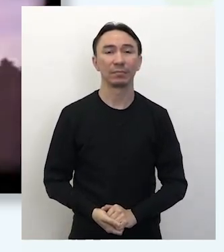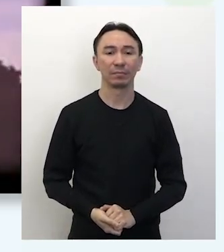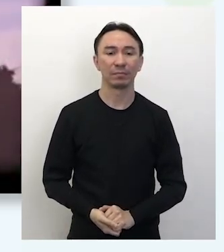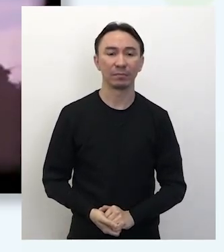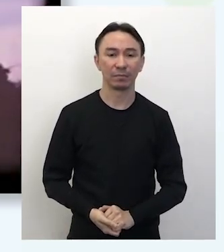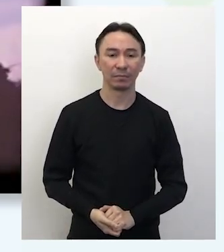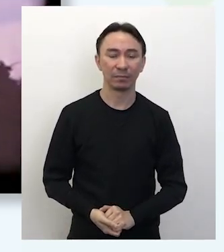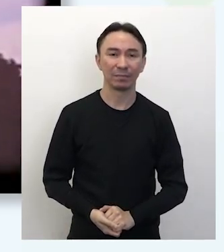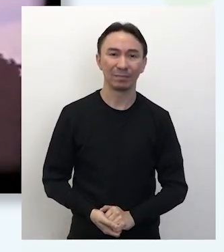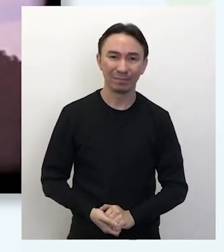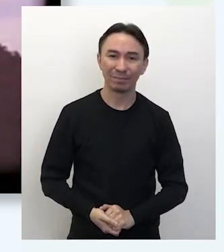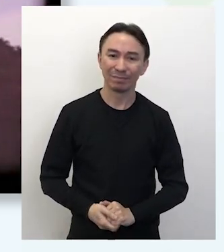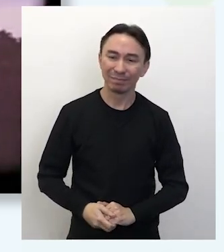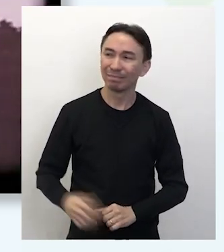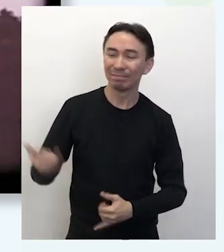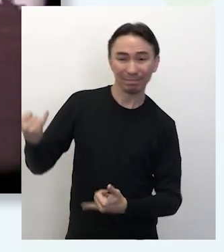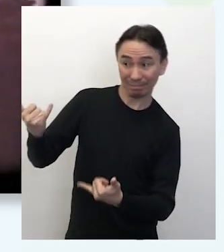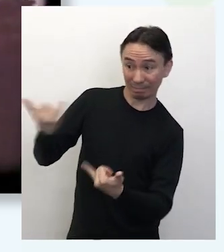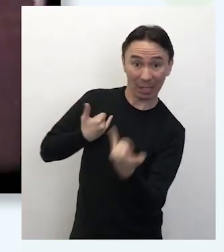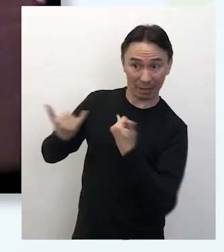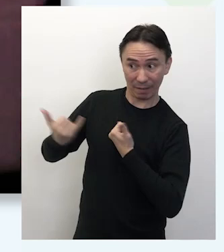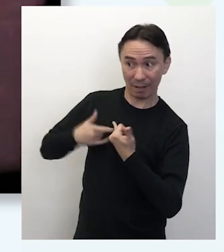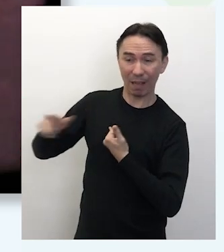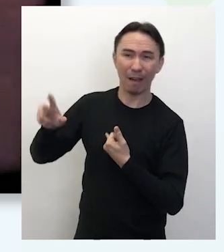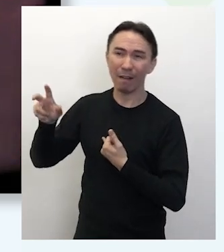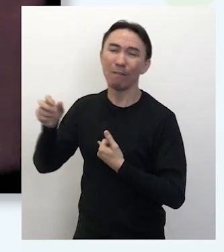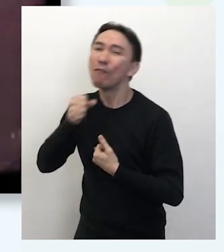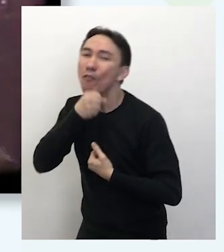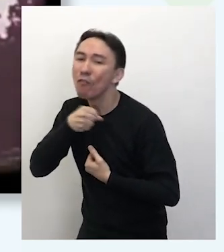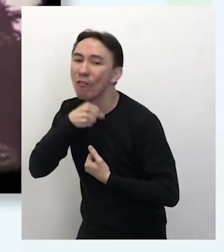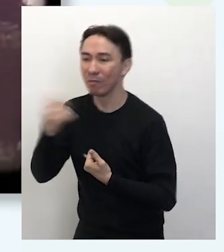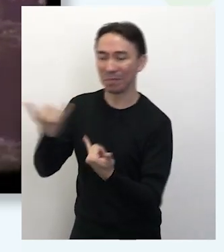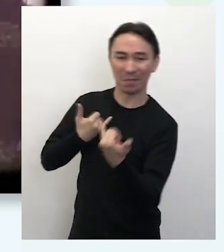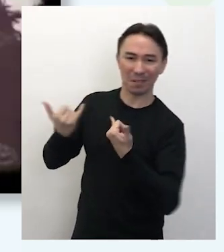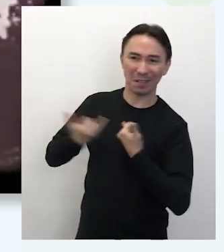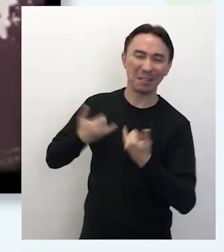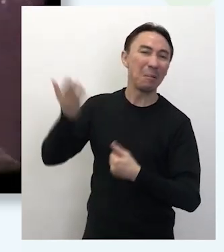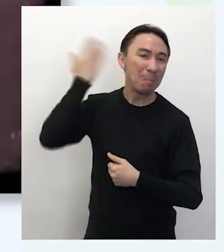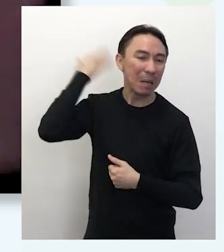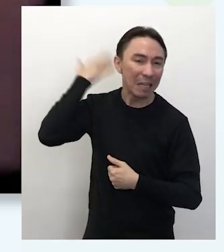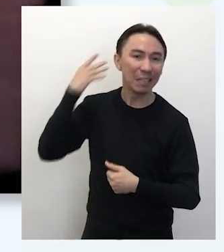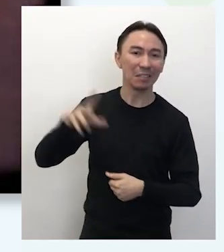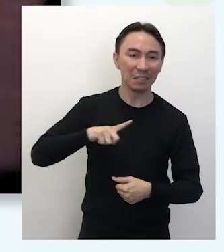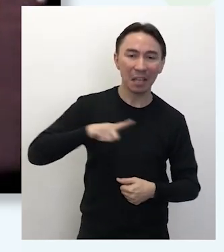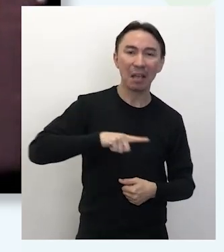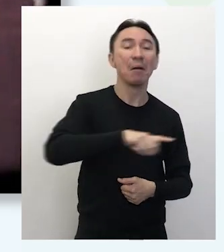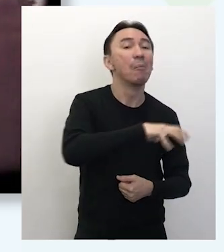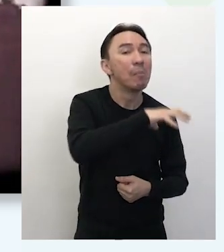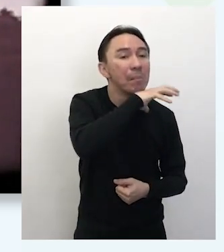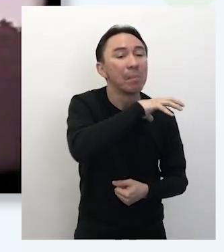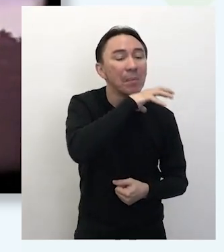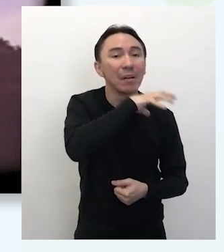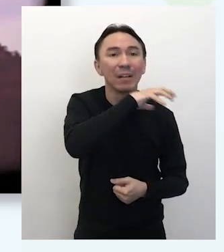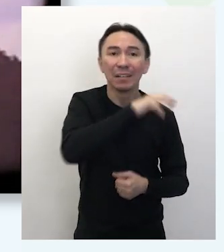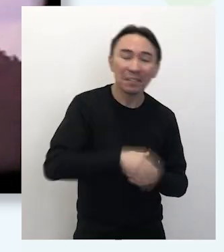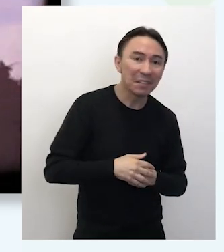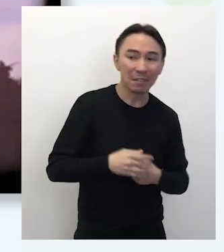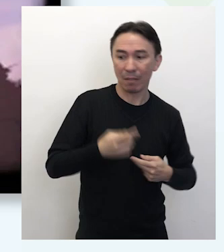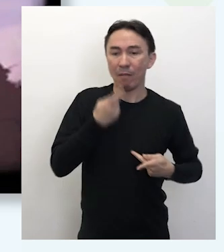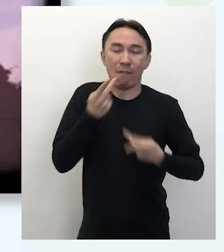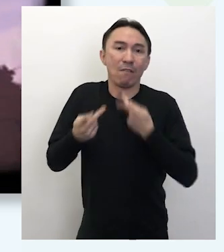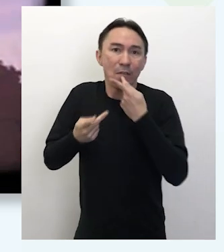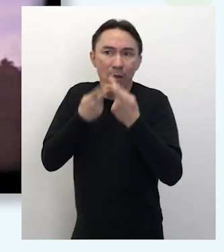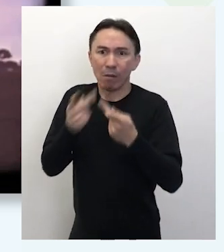Eu ouço os velhos dizerem que os bichos da antiguidade falavam como falamos